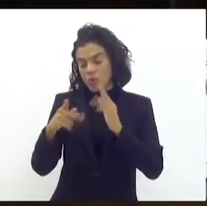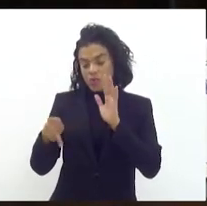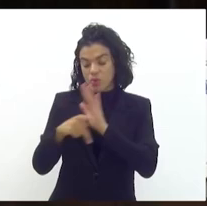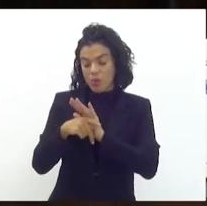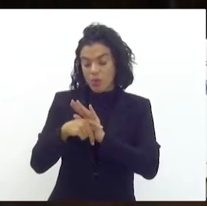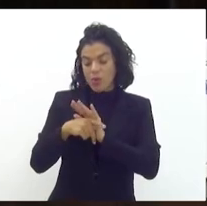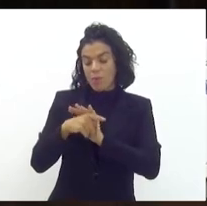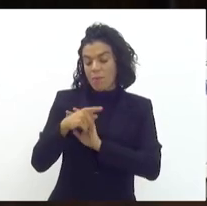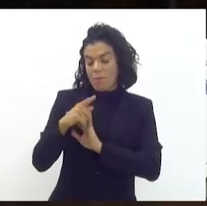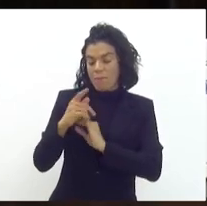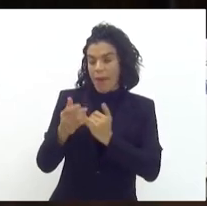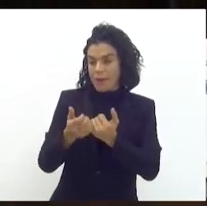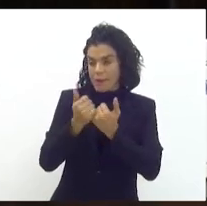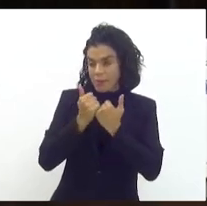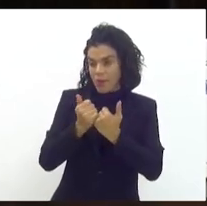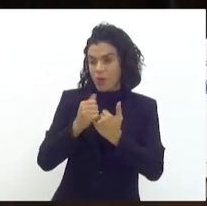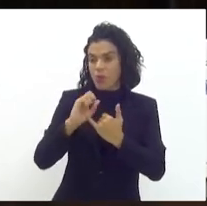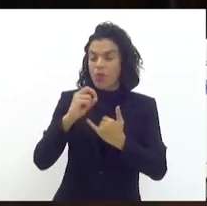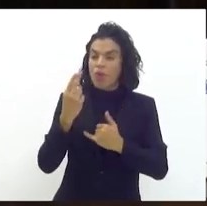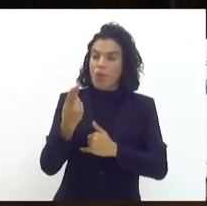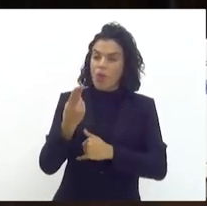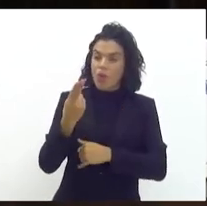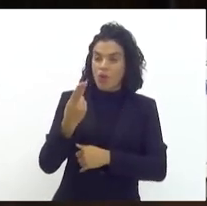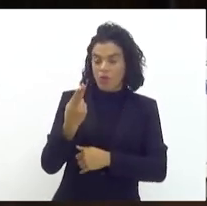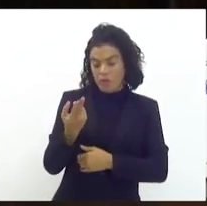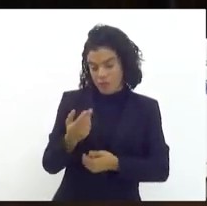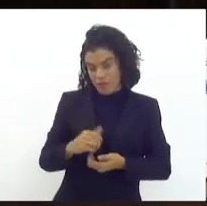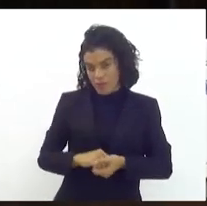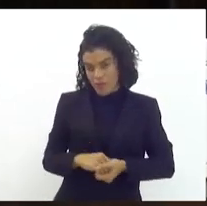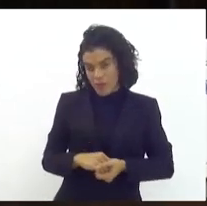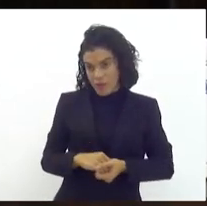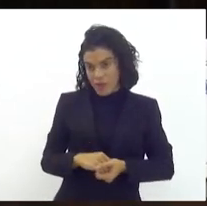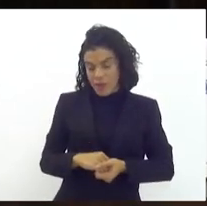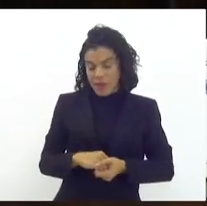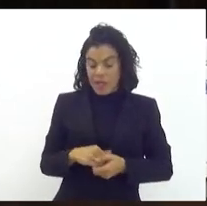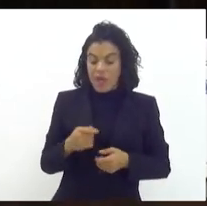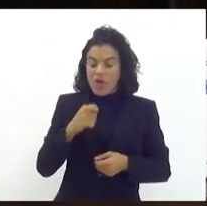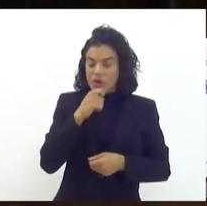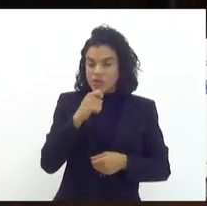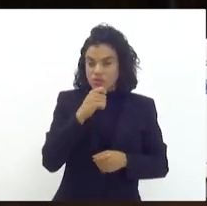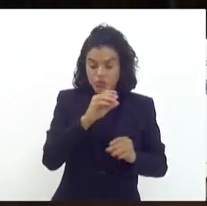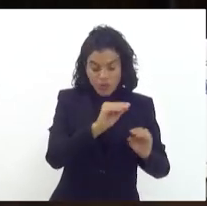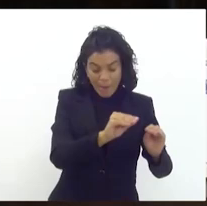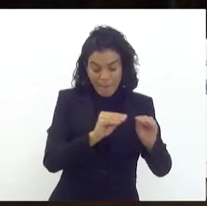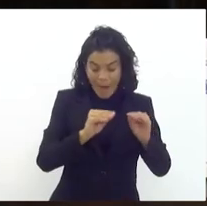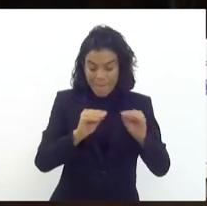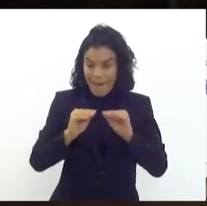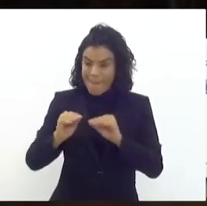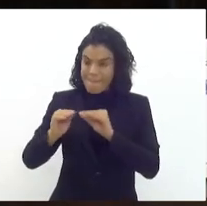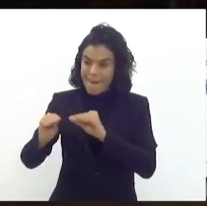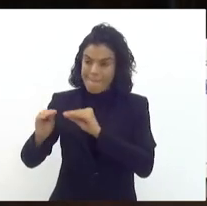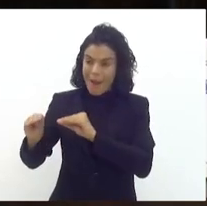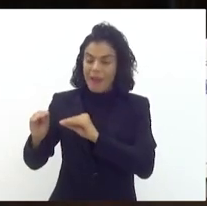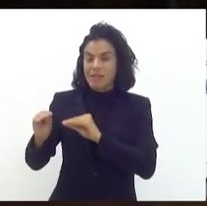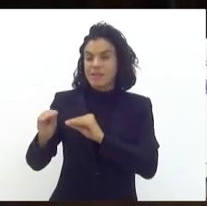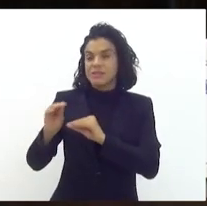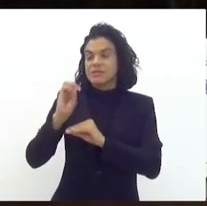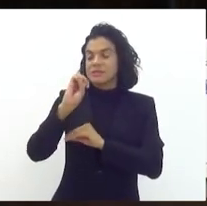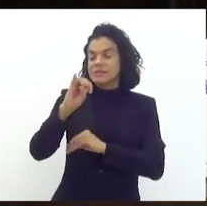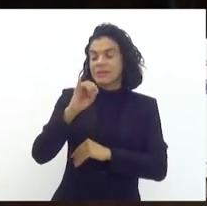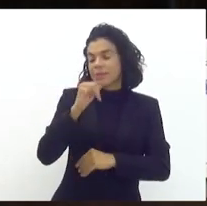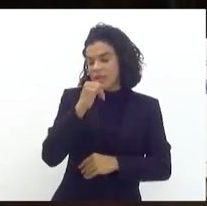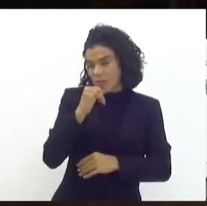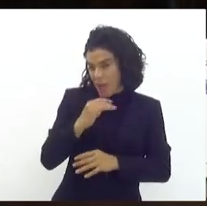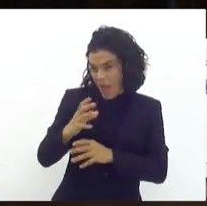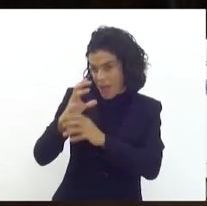sobre o patrimônio e imposto sobre a renda enquanto a gente não migrar E se nós analisarmos os números por